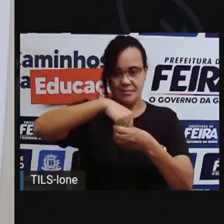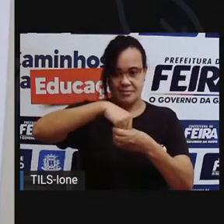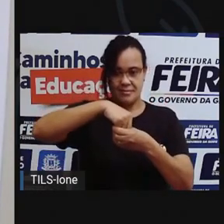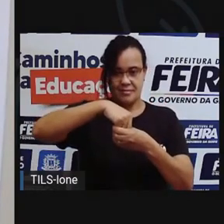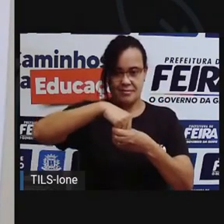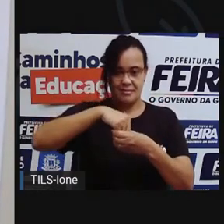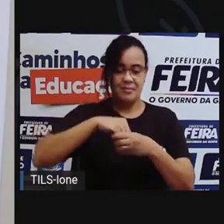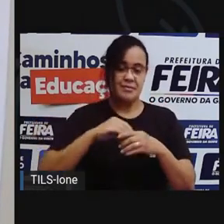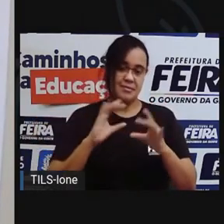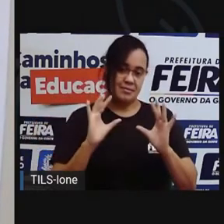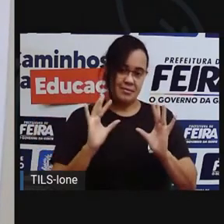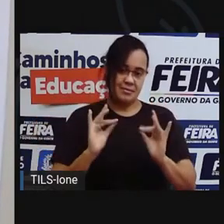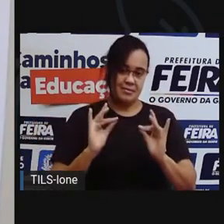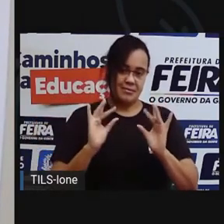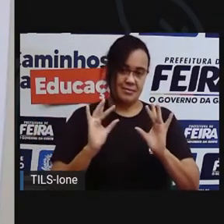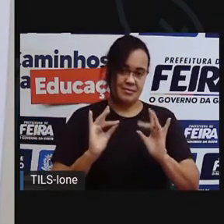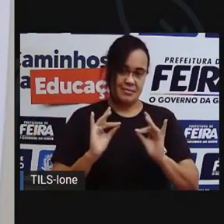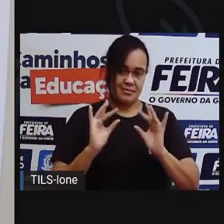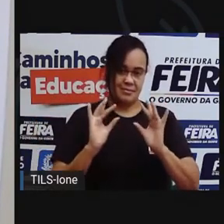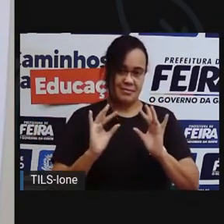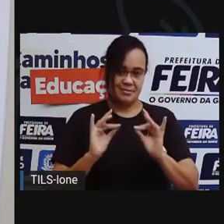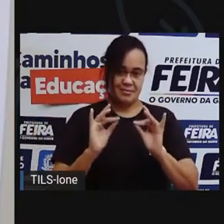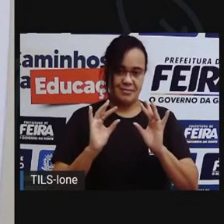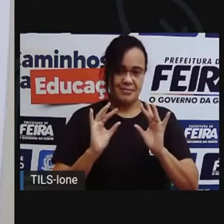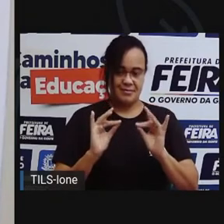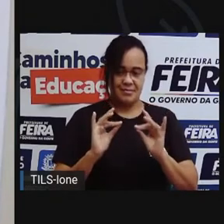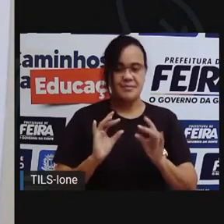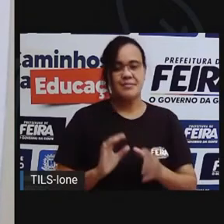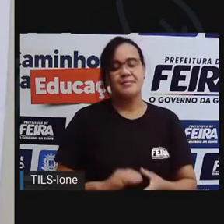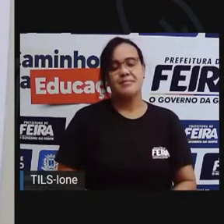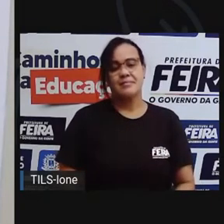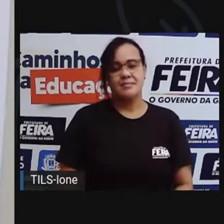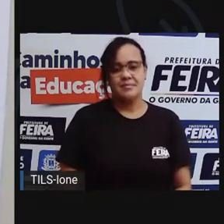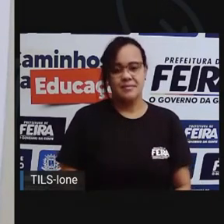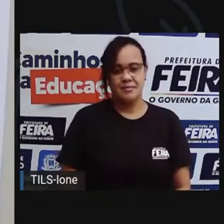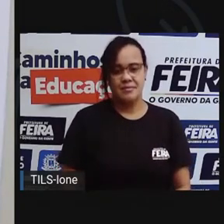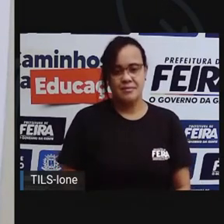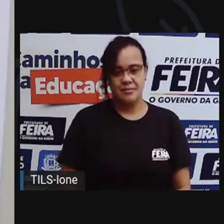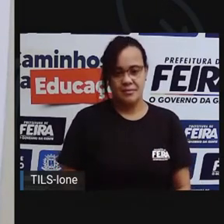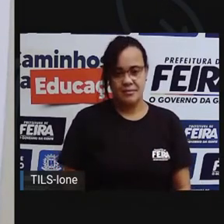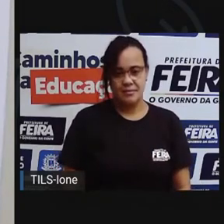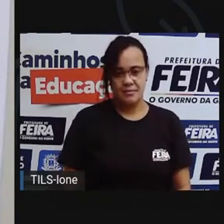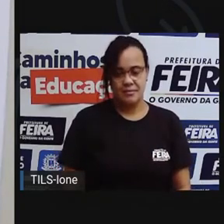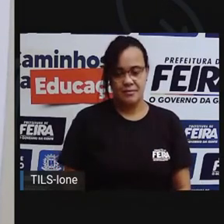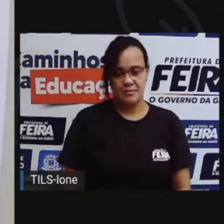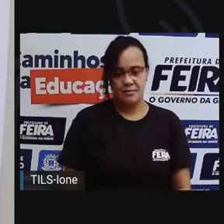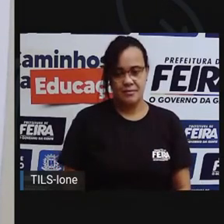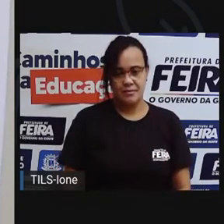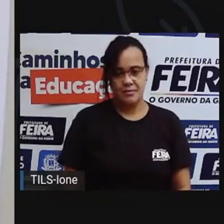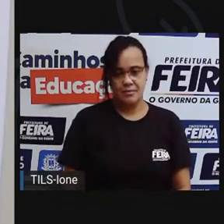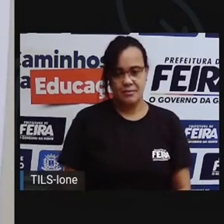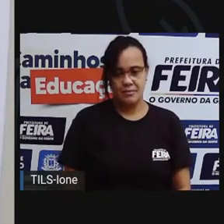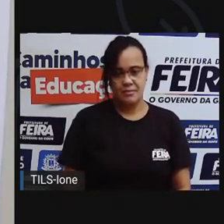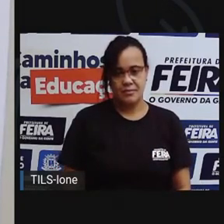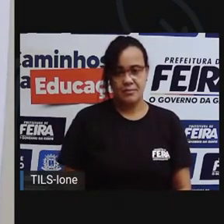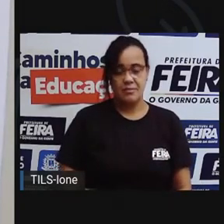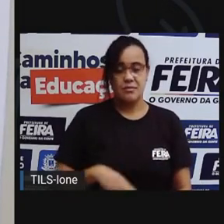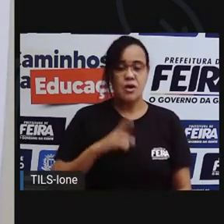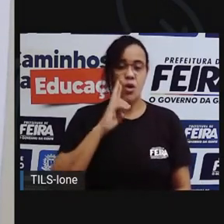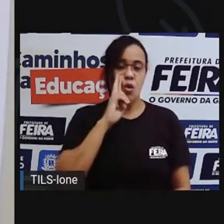E vai colando, vai colocando as fitinhas. Eu vou colocar de novo o